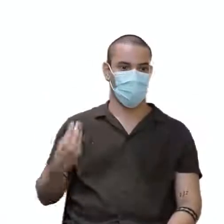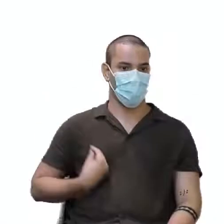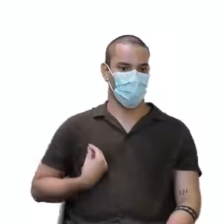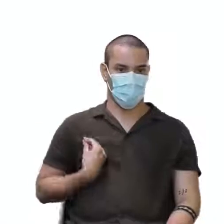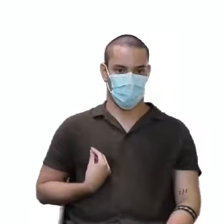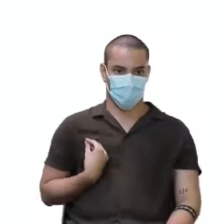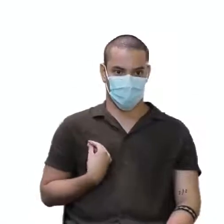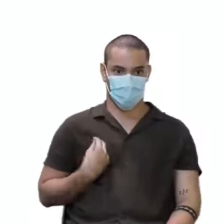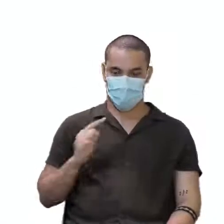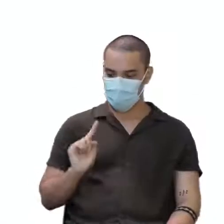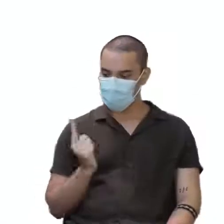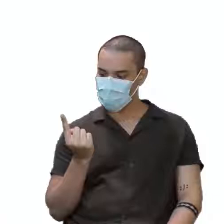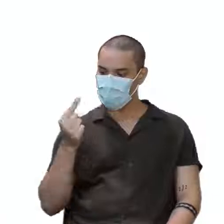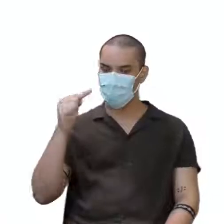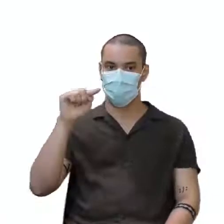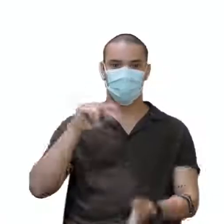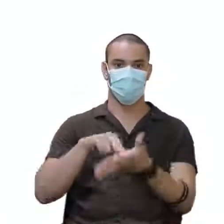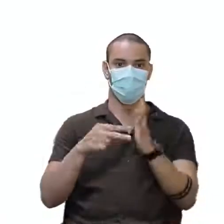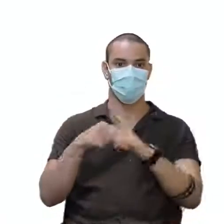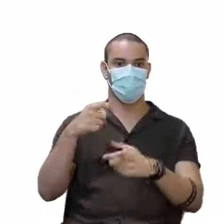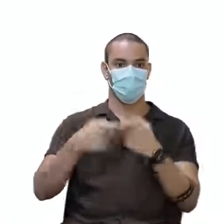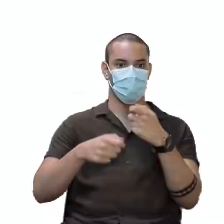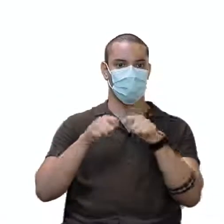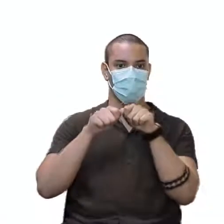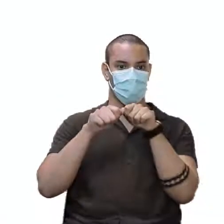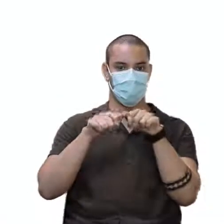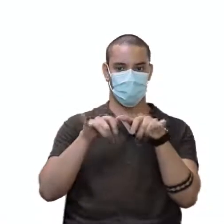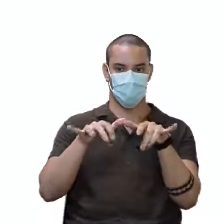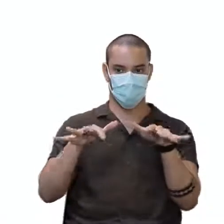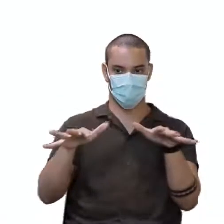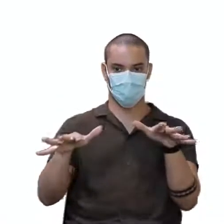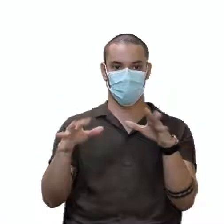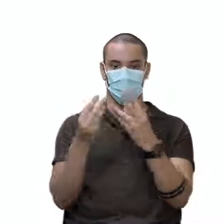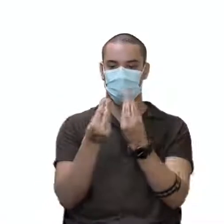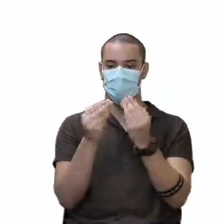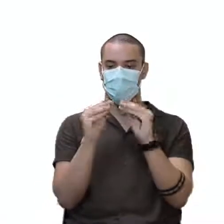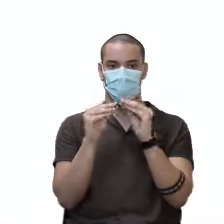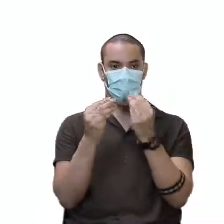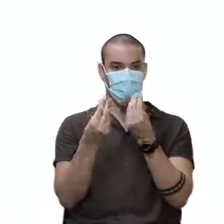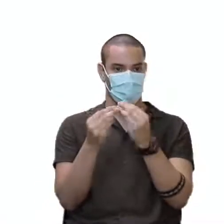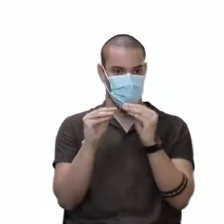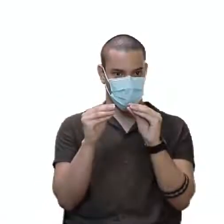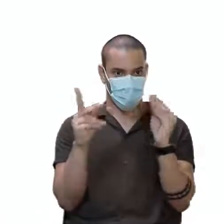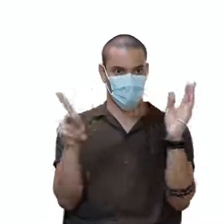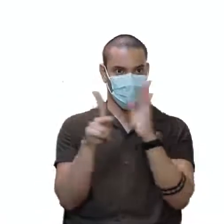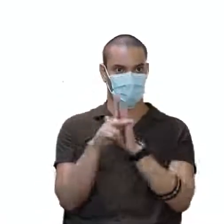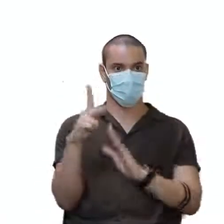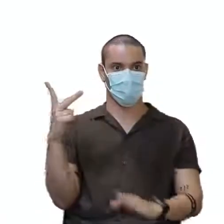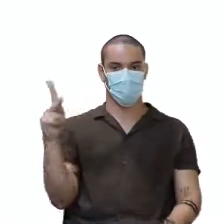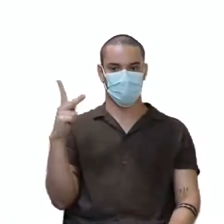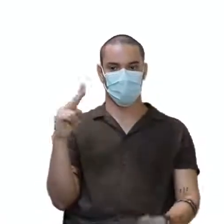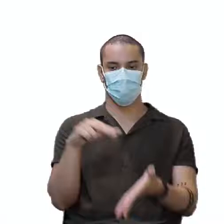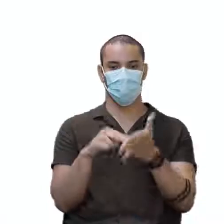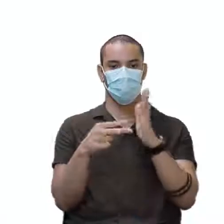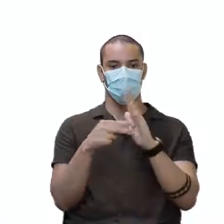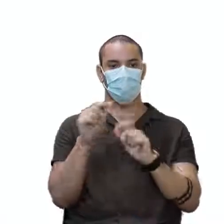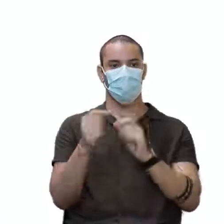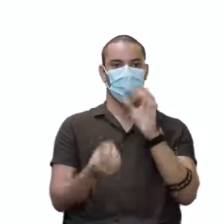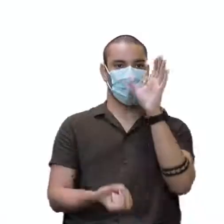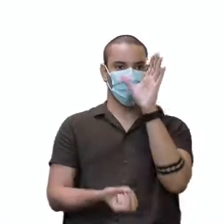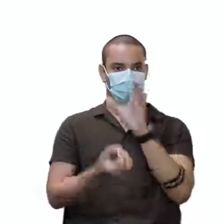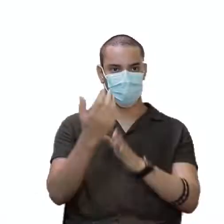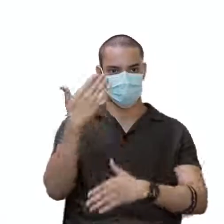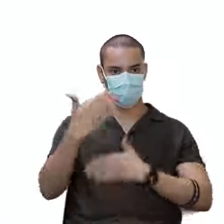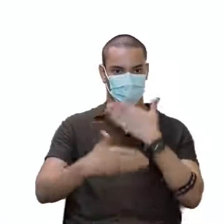parte que a gente está vendo aqui é a parte reprodutiva, onde você vai ter a formação dos esporos das briófitas, que vão surgir